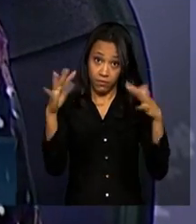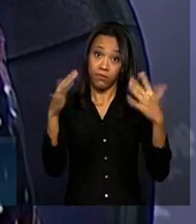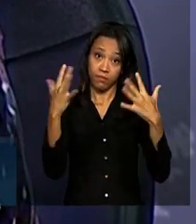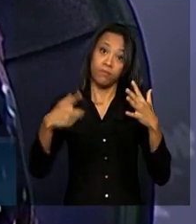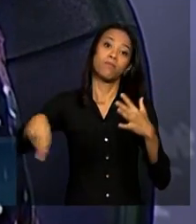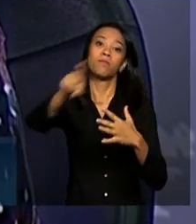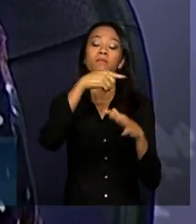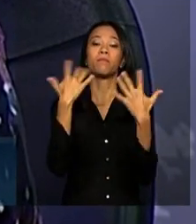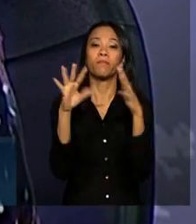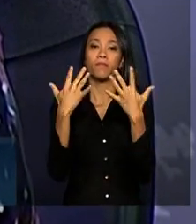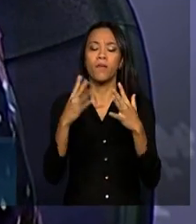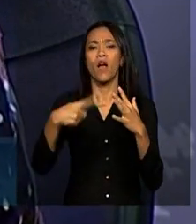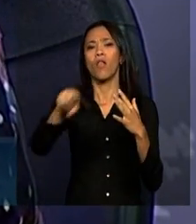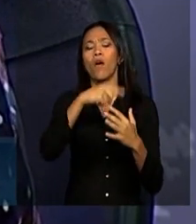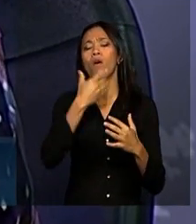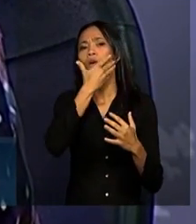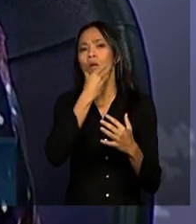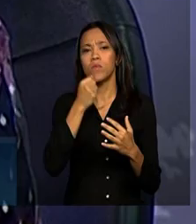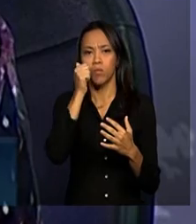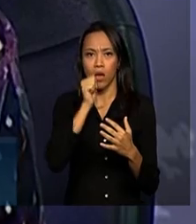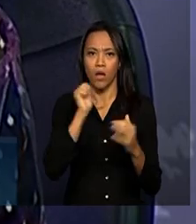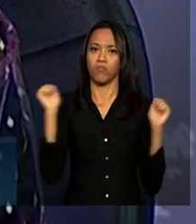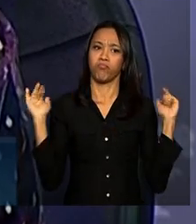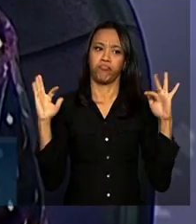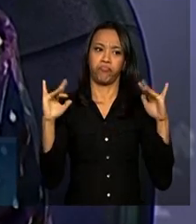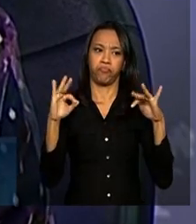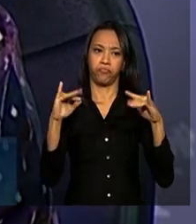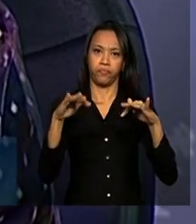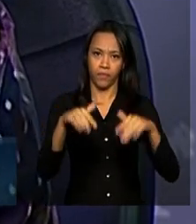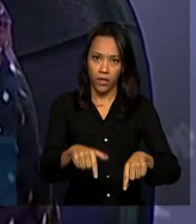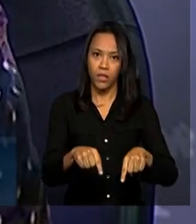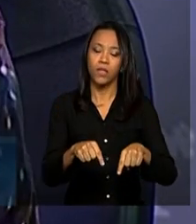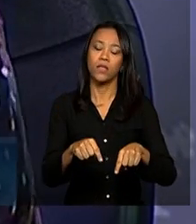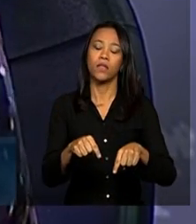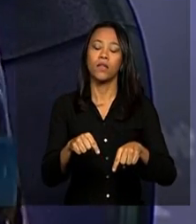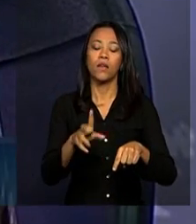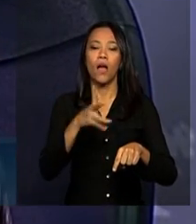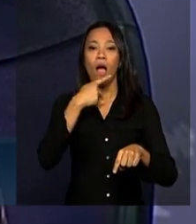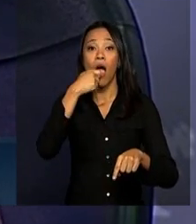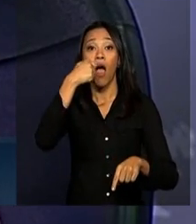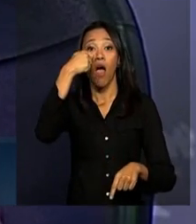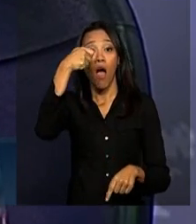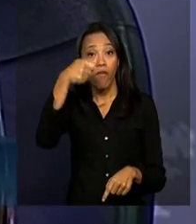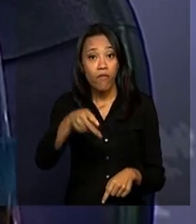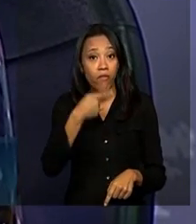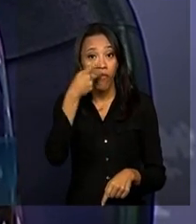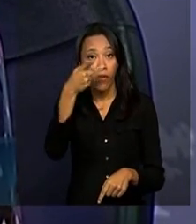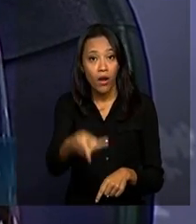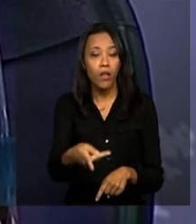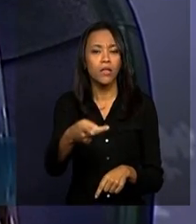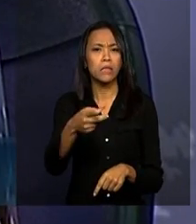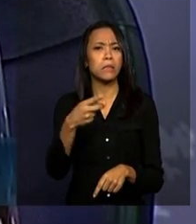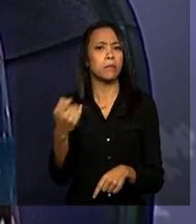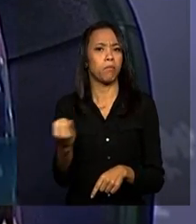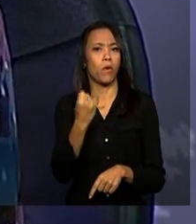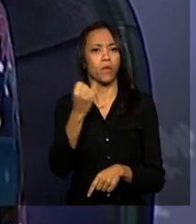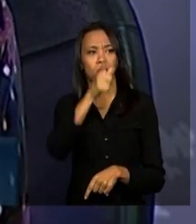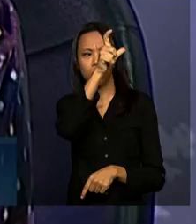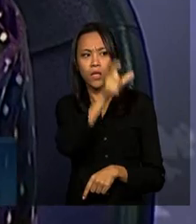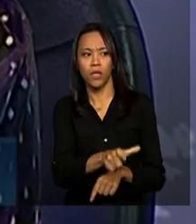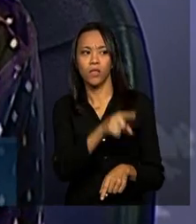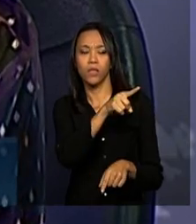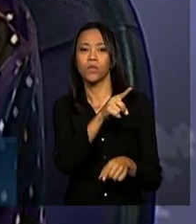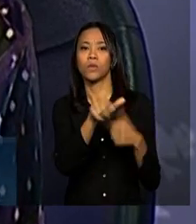nós estamos, homens e mulheres aqui presentes, reafirmando a importância do seu trabalho e,